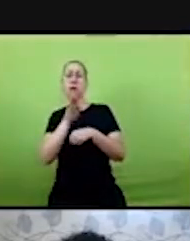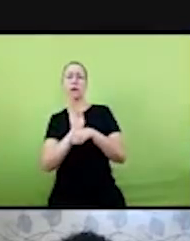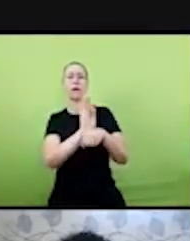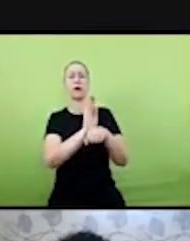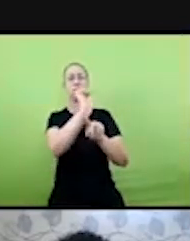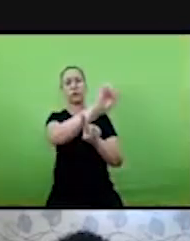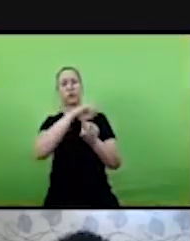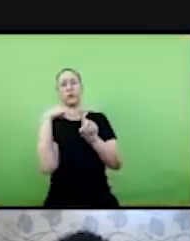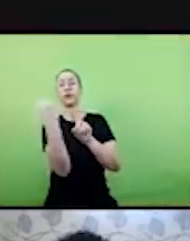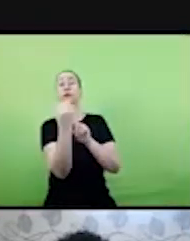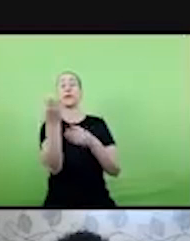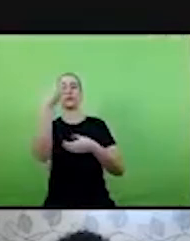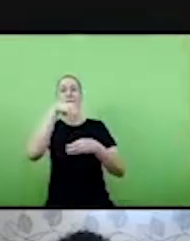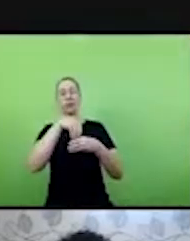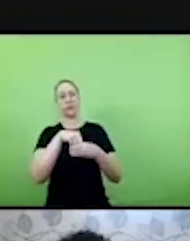na escola.